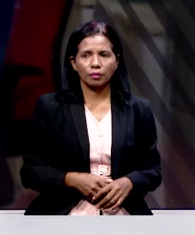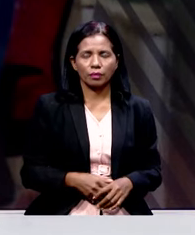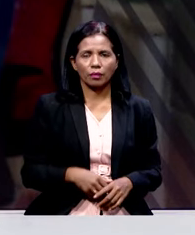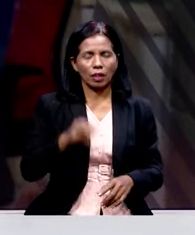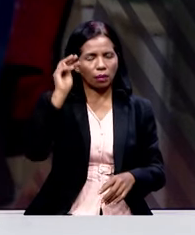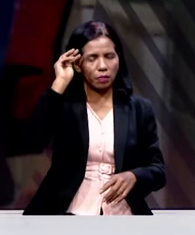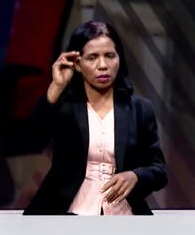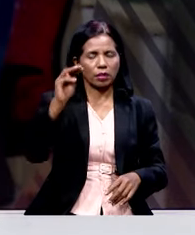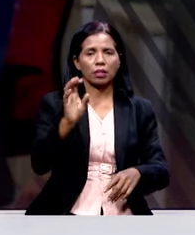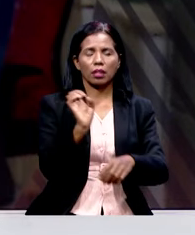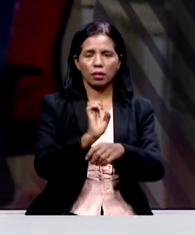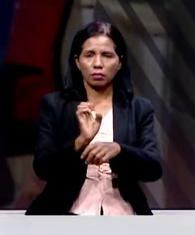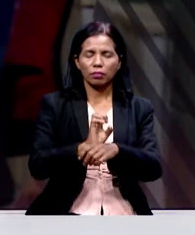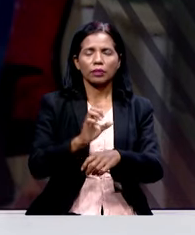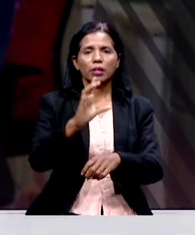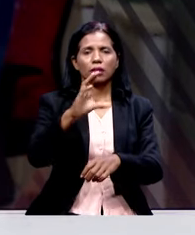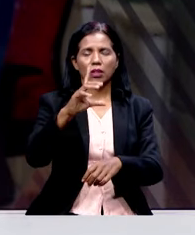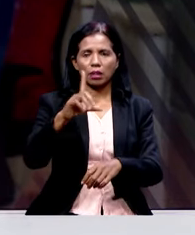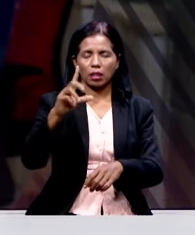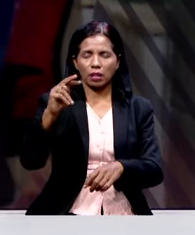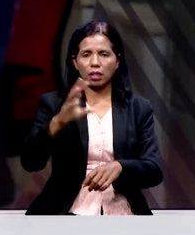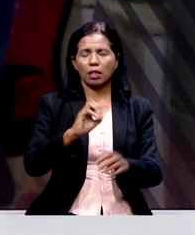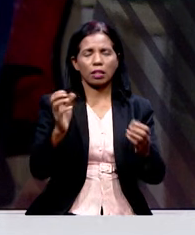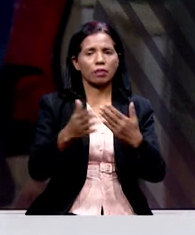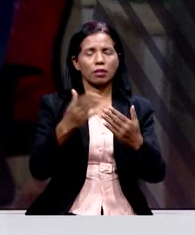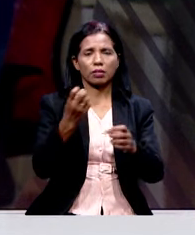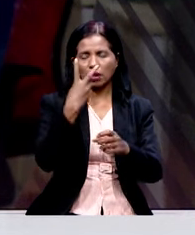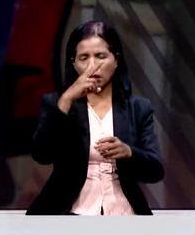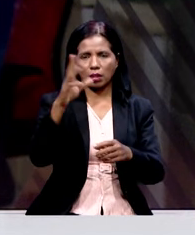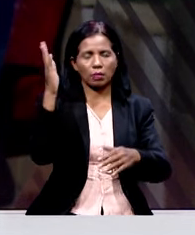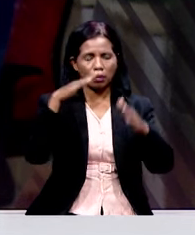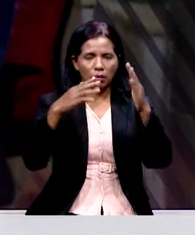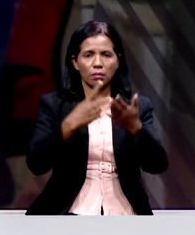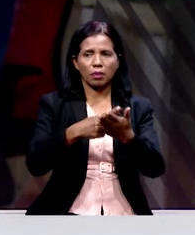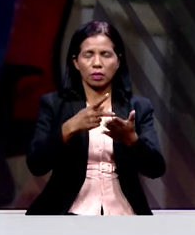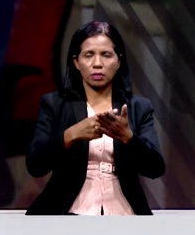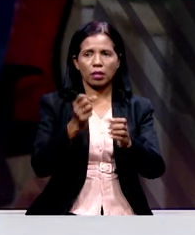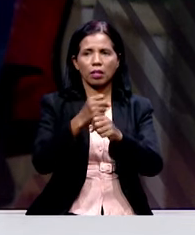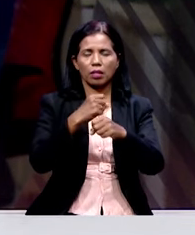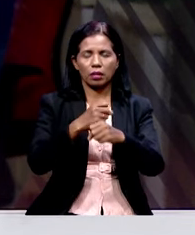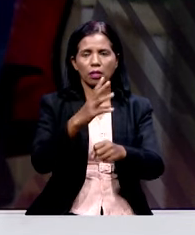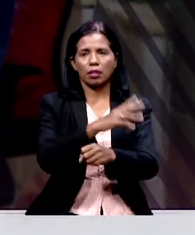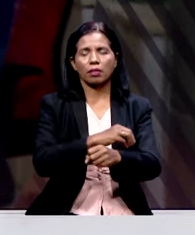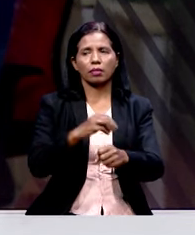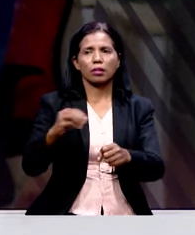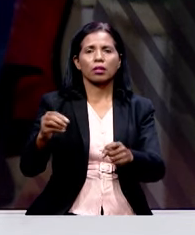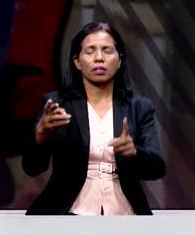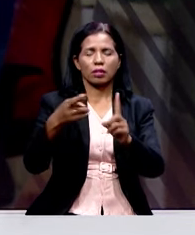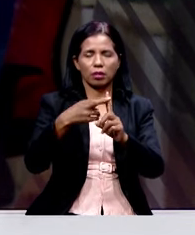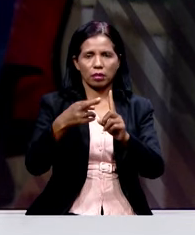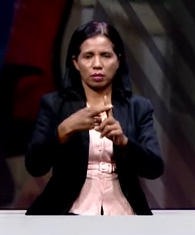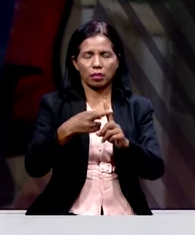Ministro Assunto Combatente e Libertação Nacional Hateten, La Fácil, a tua resolve la Laix Projeto, Construção Memorial, Massacre Santa